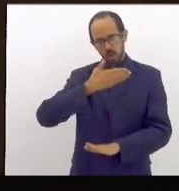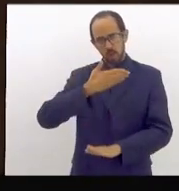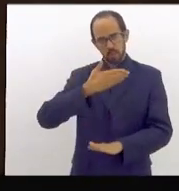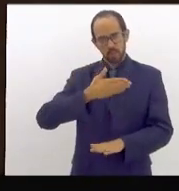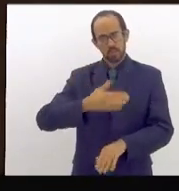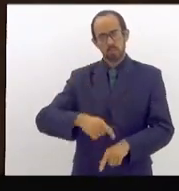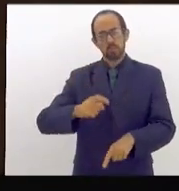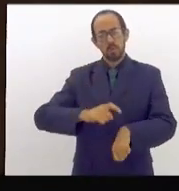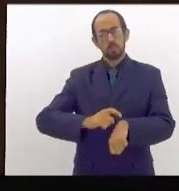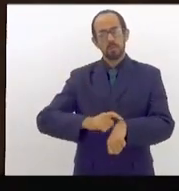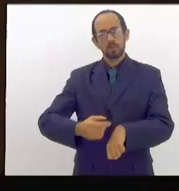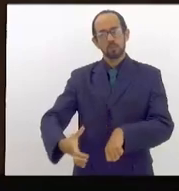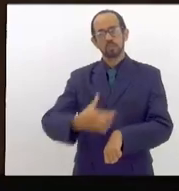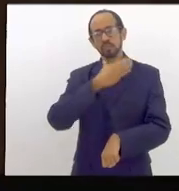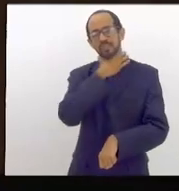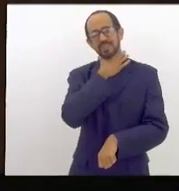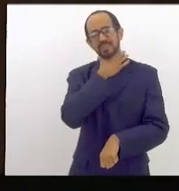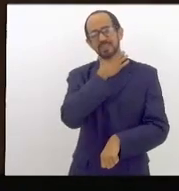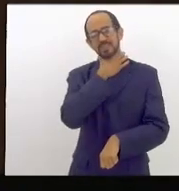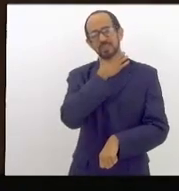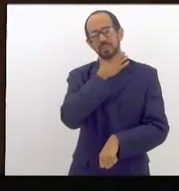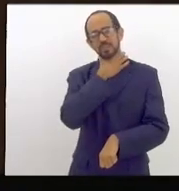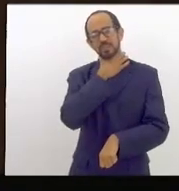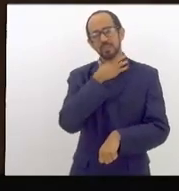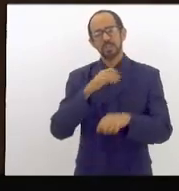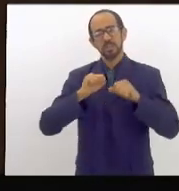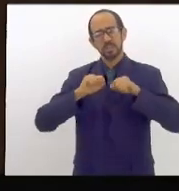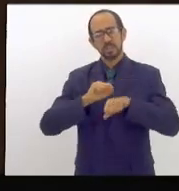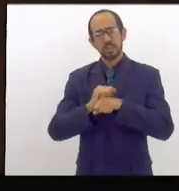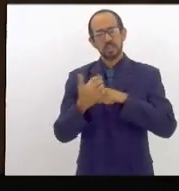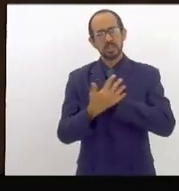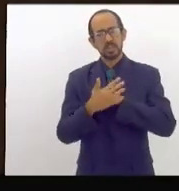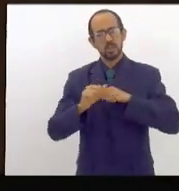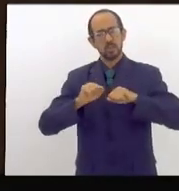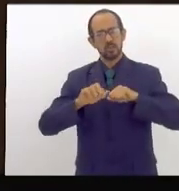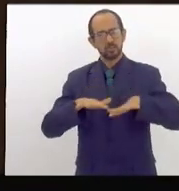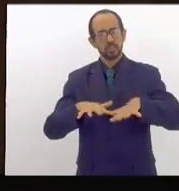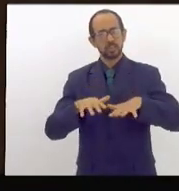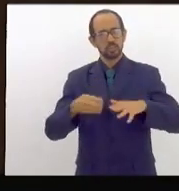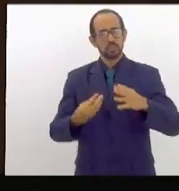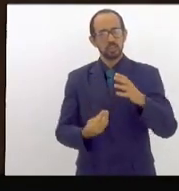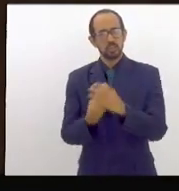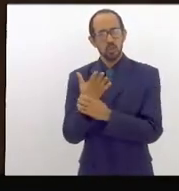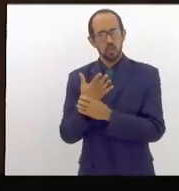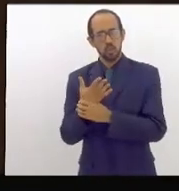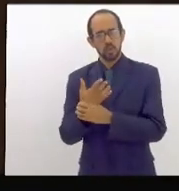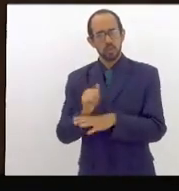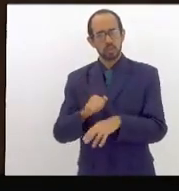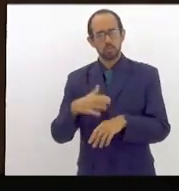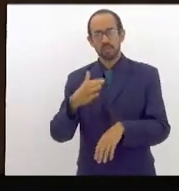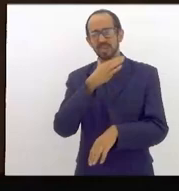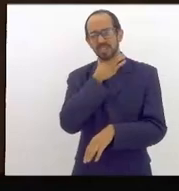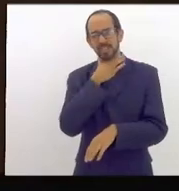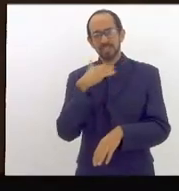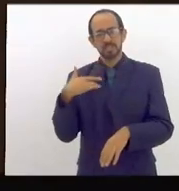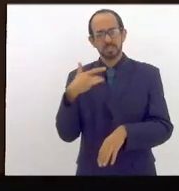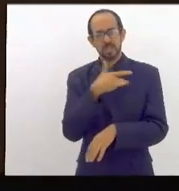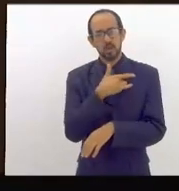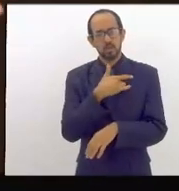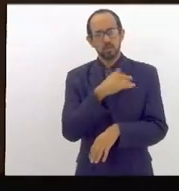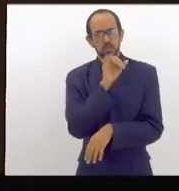educacional um descompasso que a covid gerou de uma crise sanitária que o rio ganhou o título